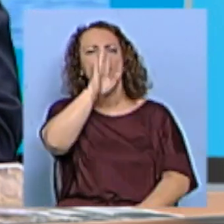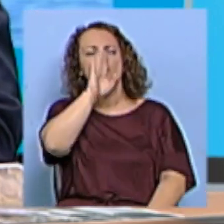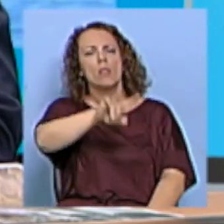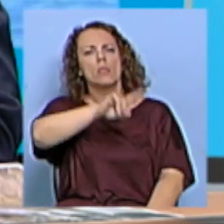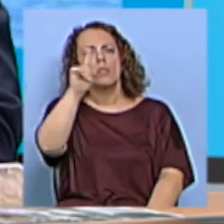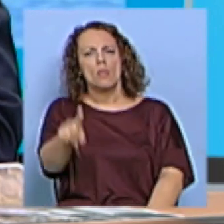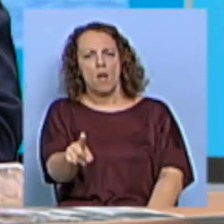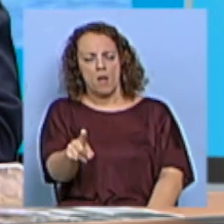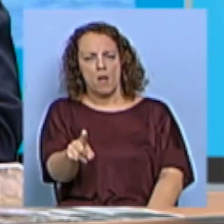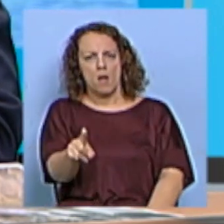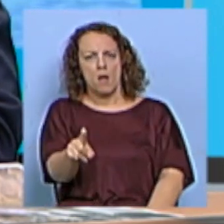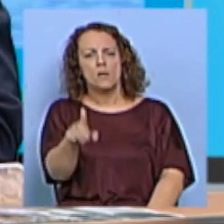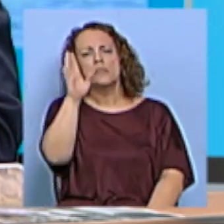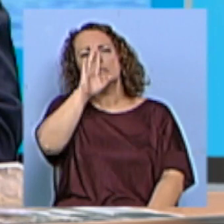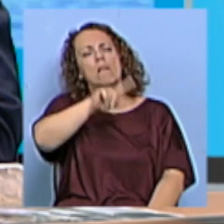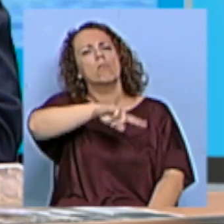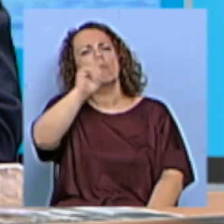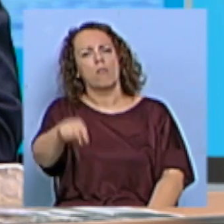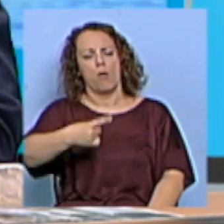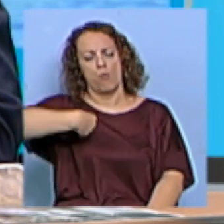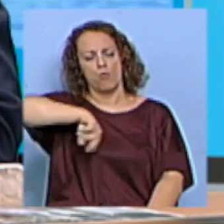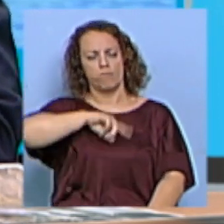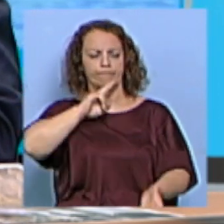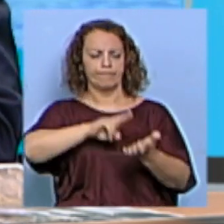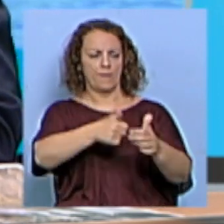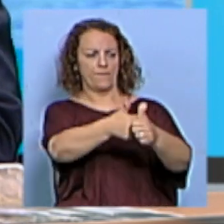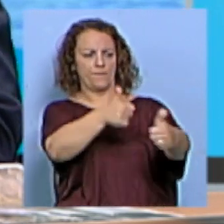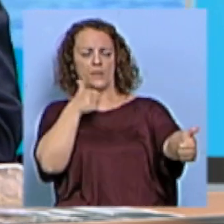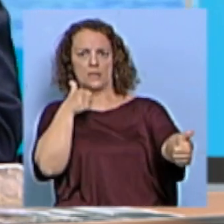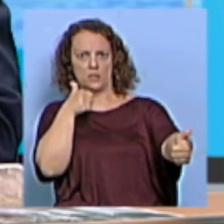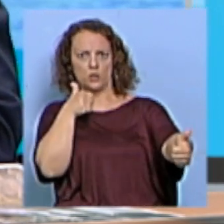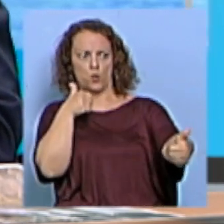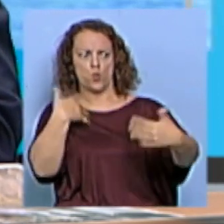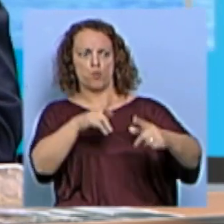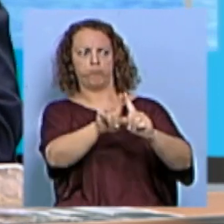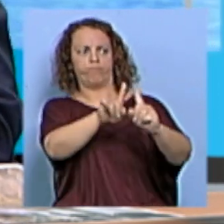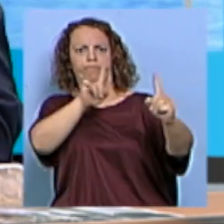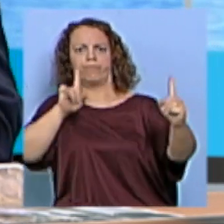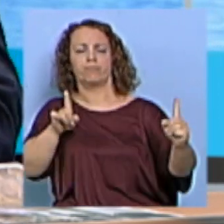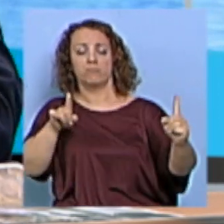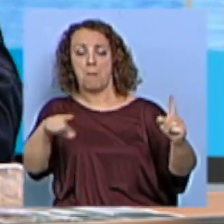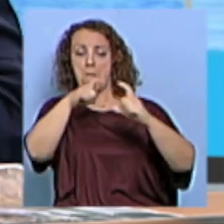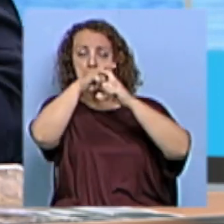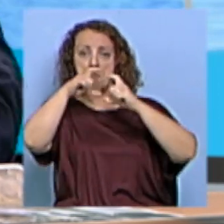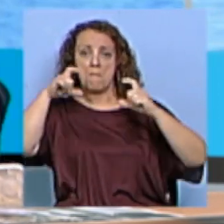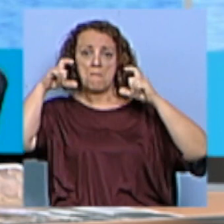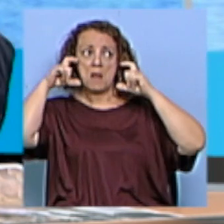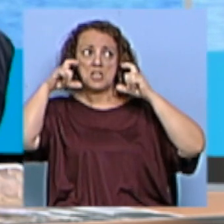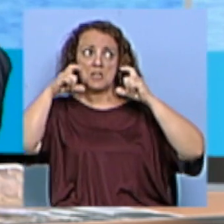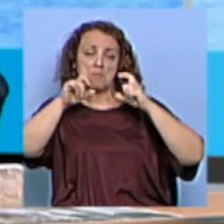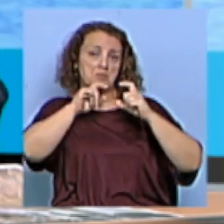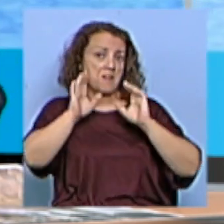poderemos ter um afastamento físico extremo, quase. A máscara, se calhar, não faria muito